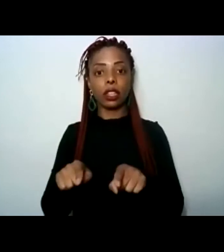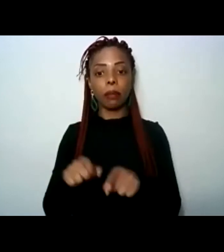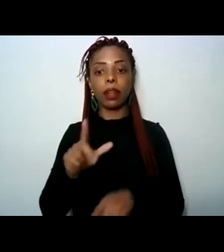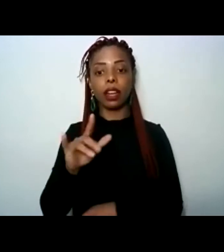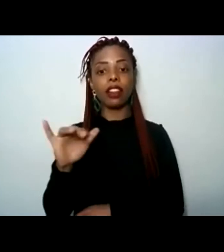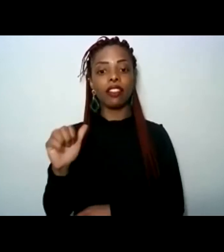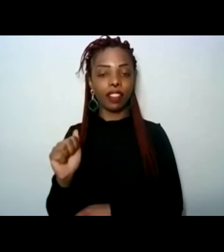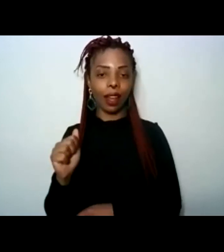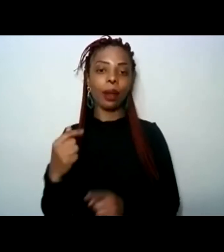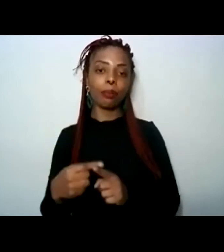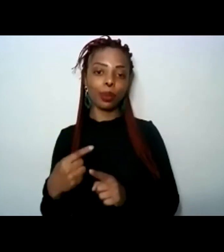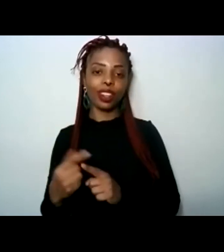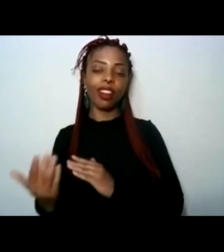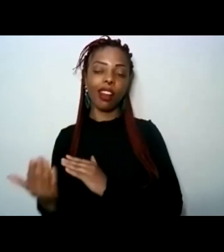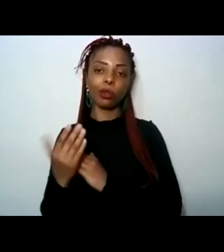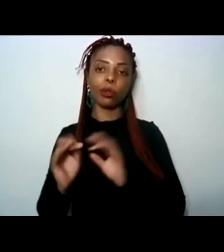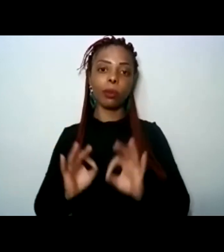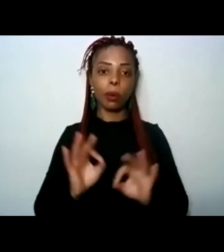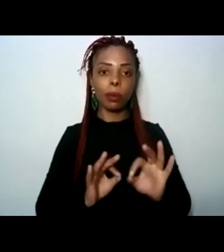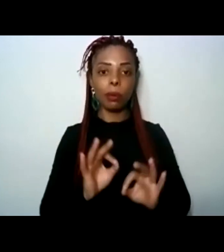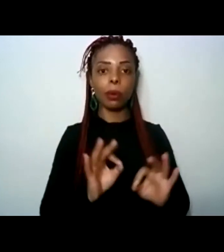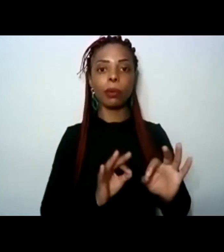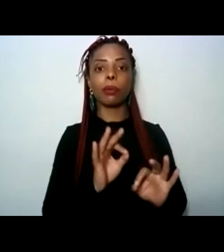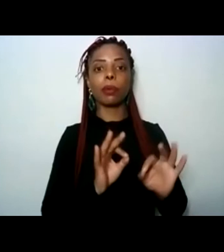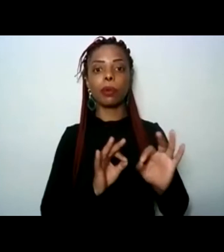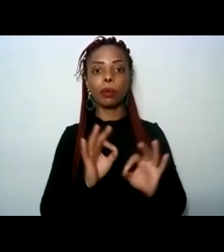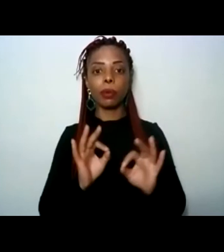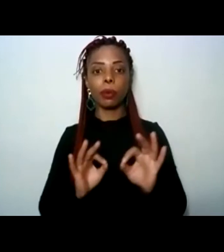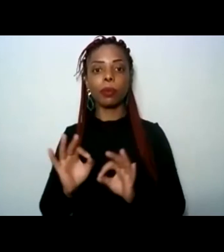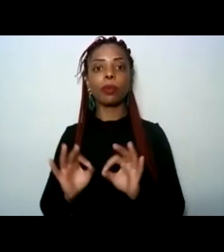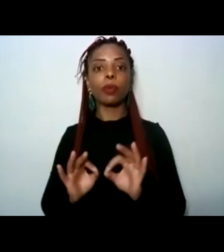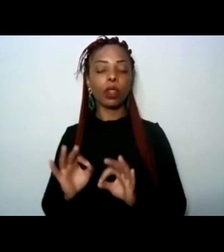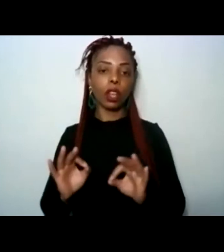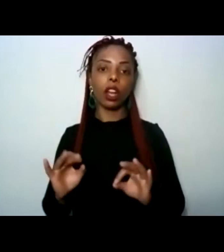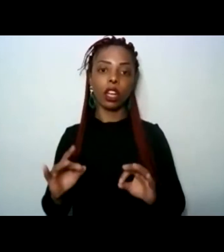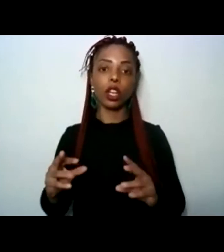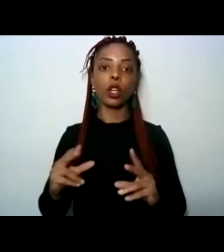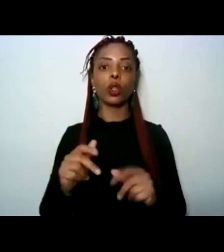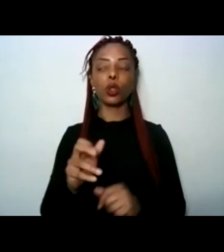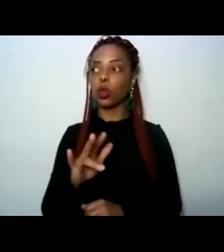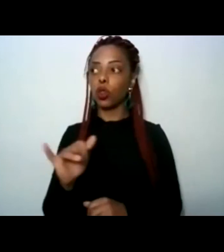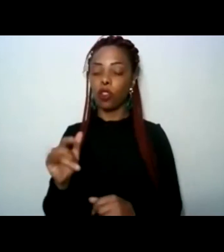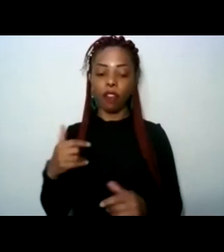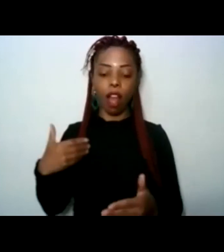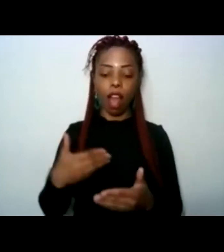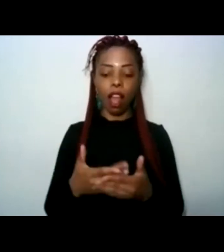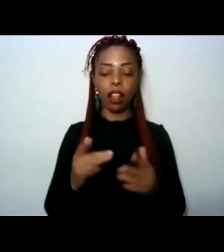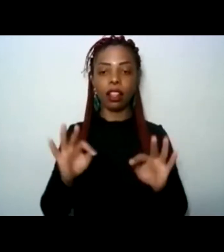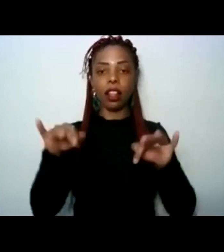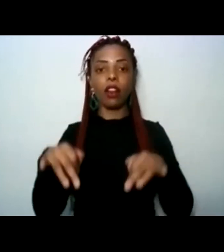pela colaboração, na preparação deste encontro. E todos nós estaremos com vocês até o final desta apresentação.